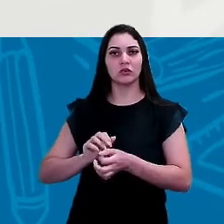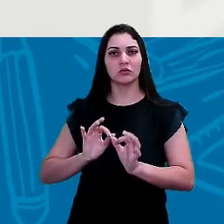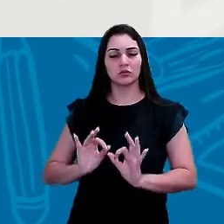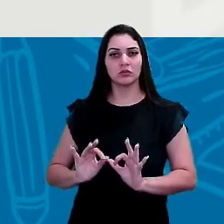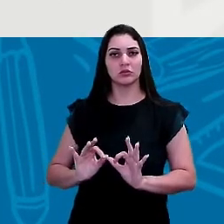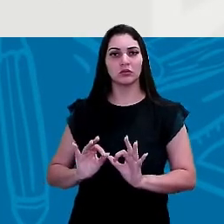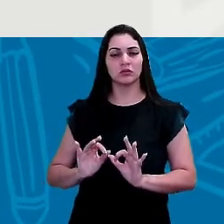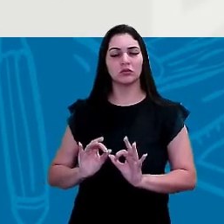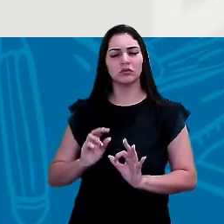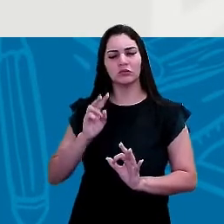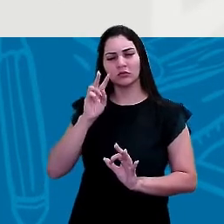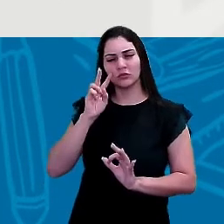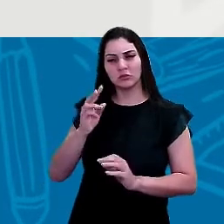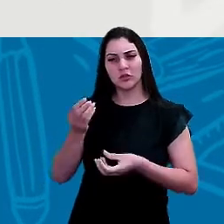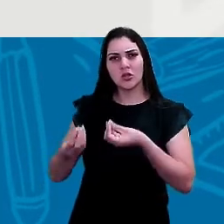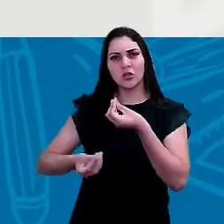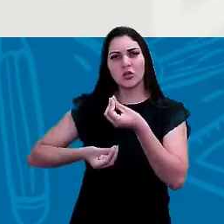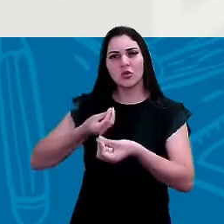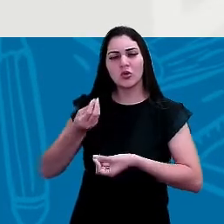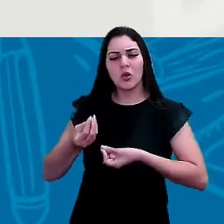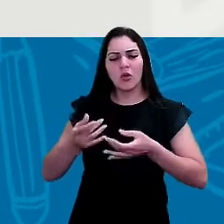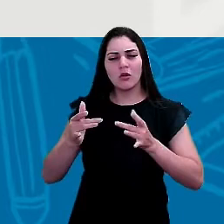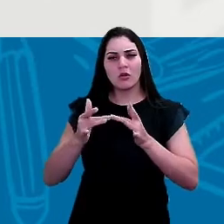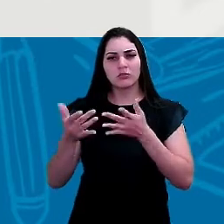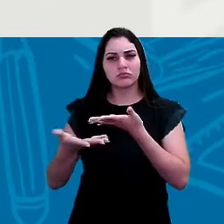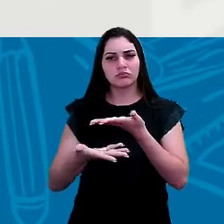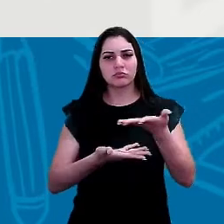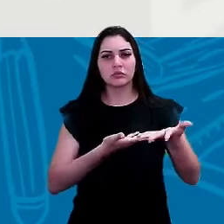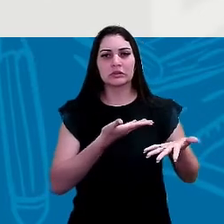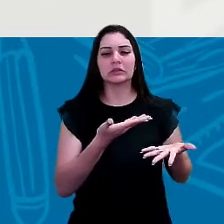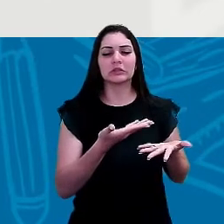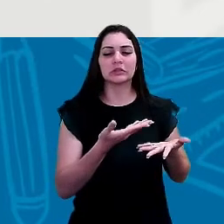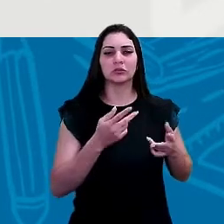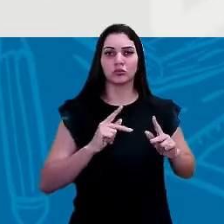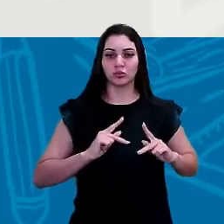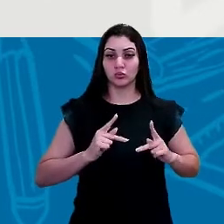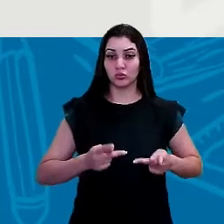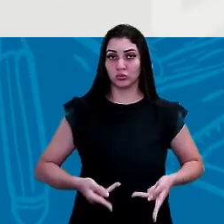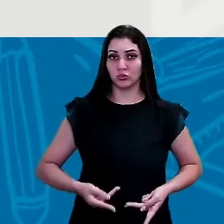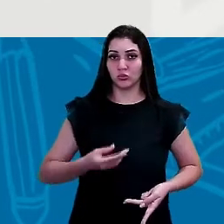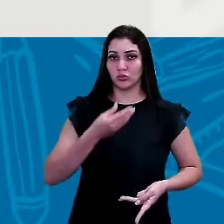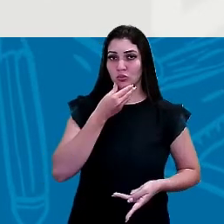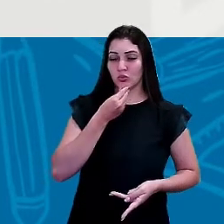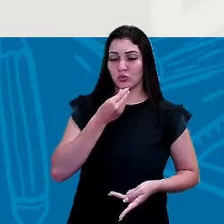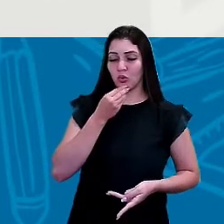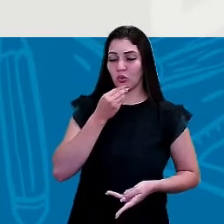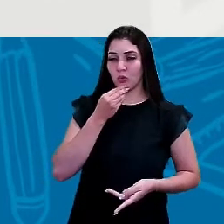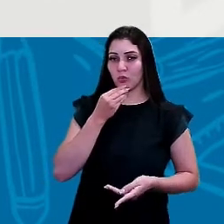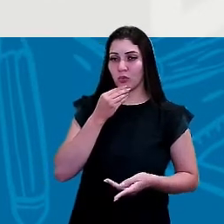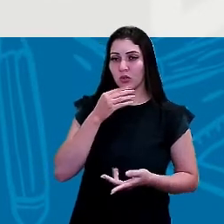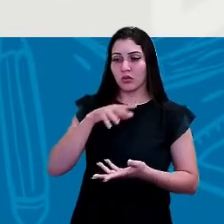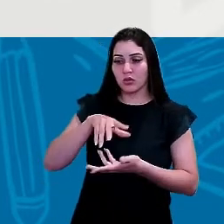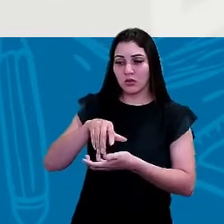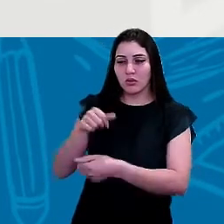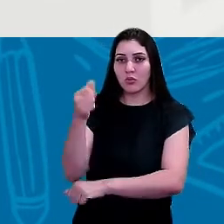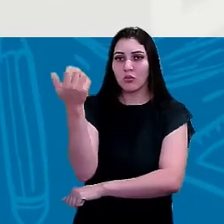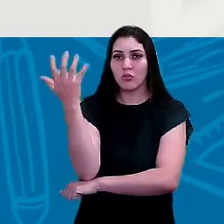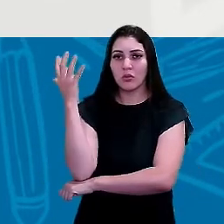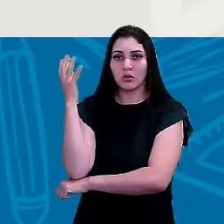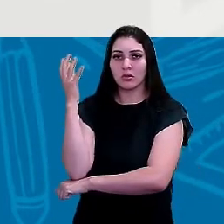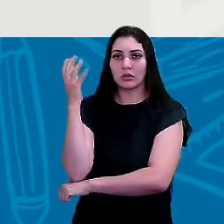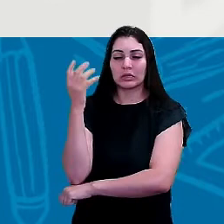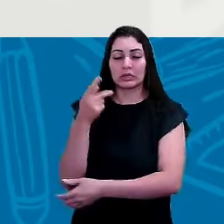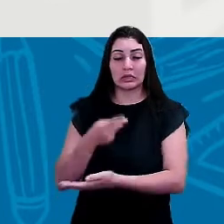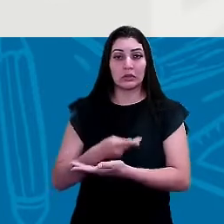nós vamos ver como às vezes a interação do homem com a natureza e com o espaço geográfico, ela causa esse tipo